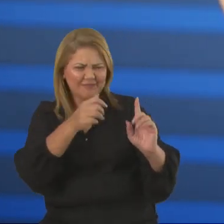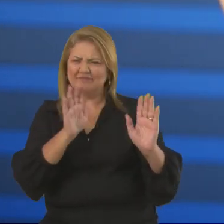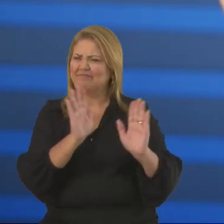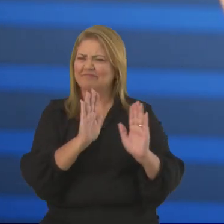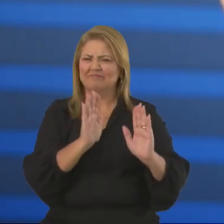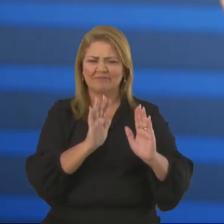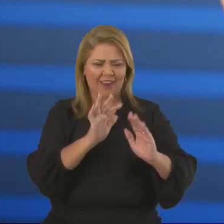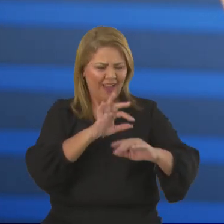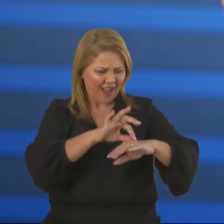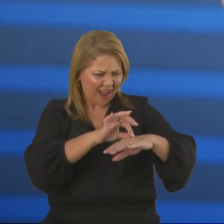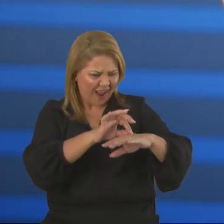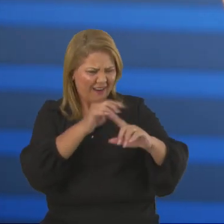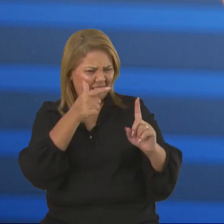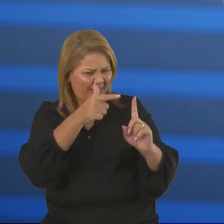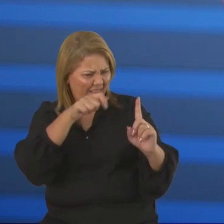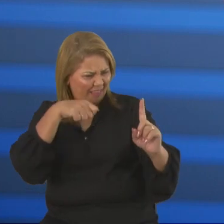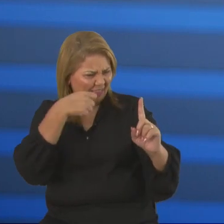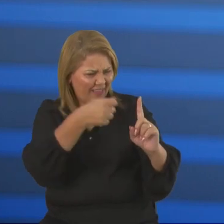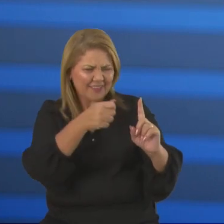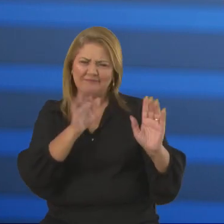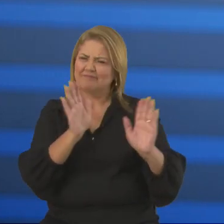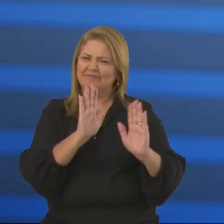eu sou o meu próprio